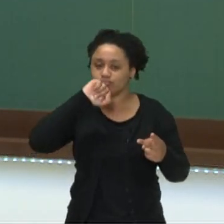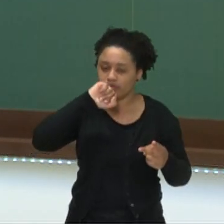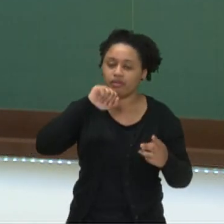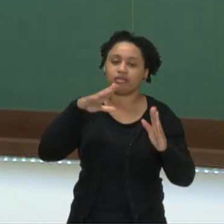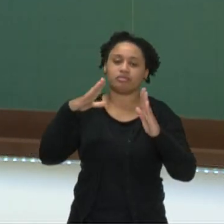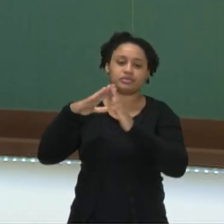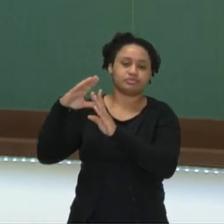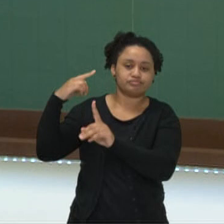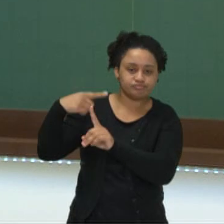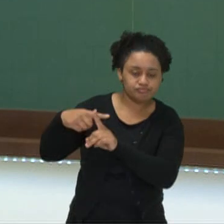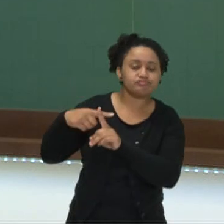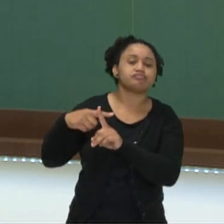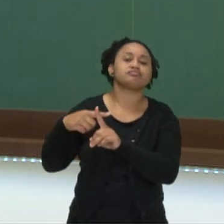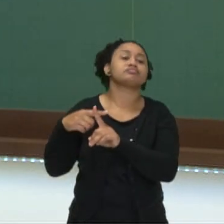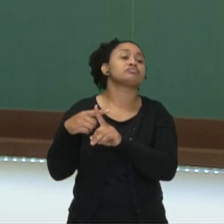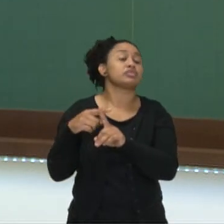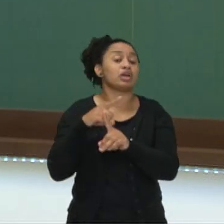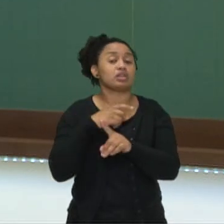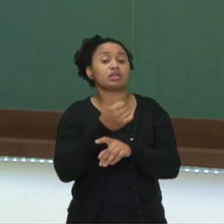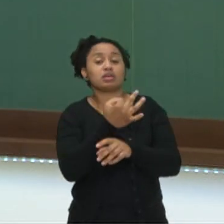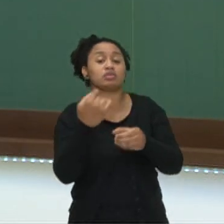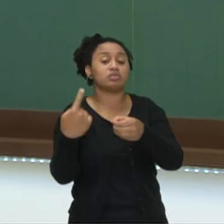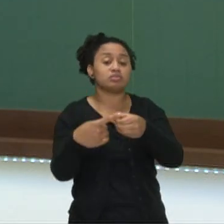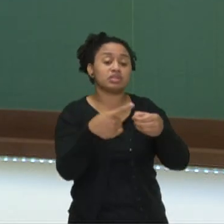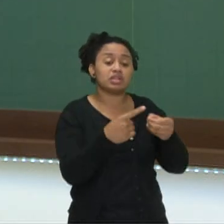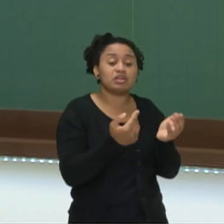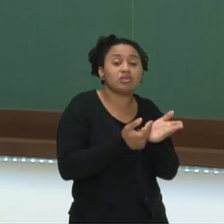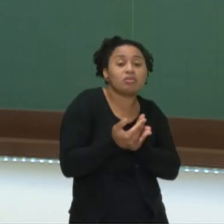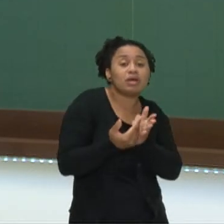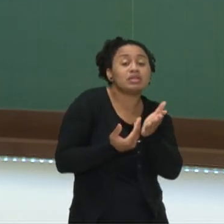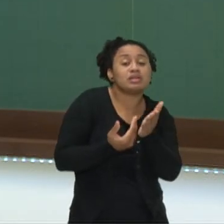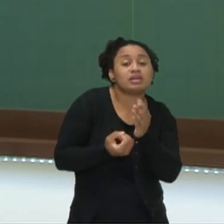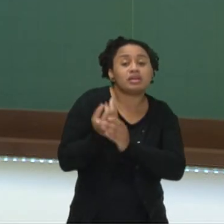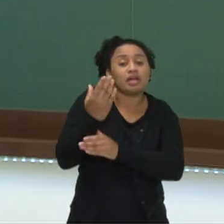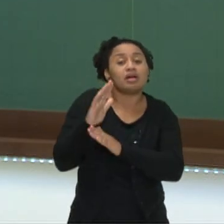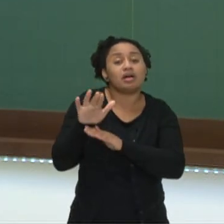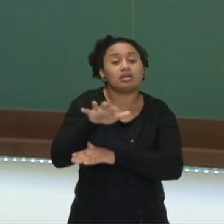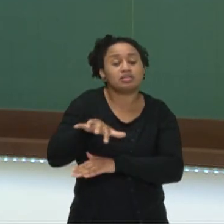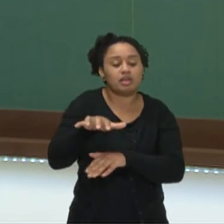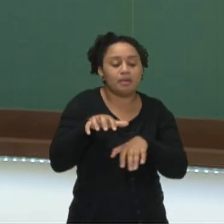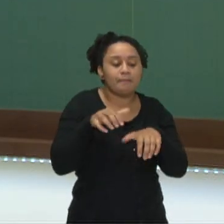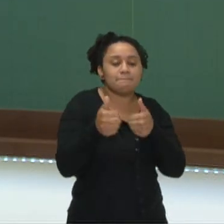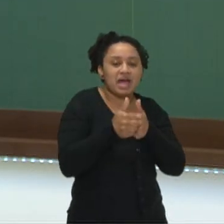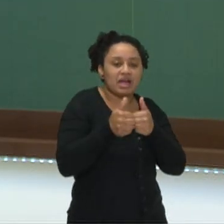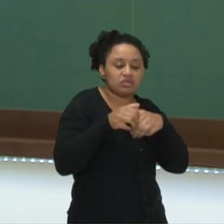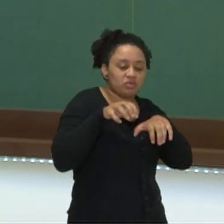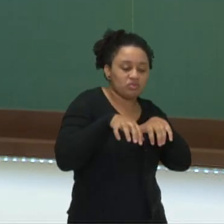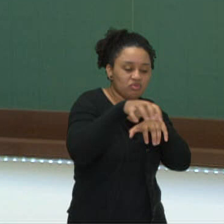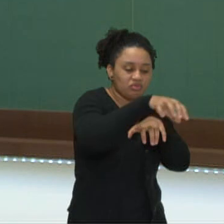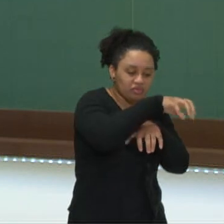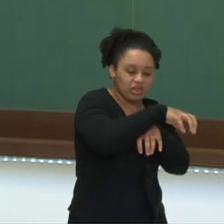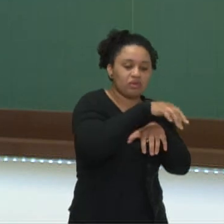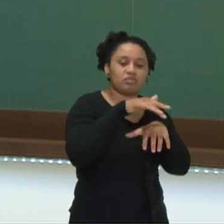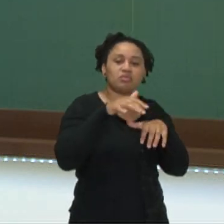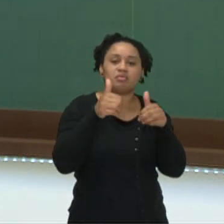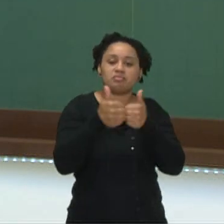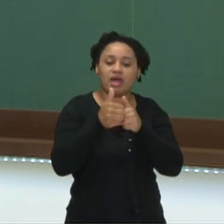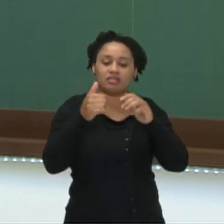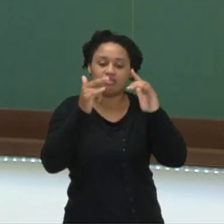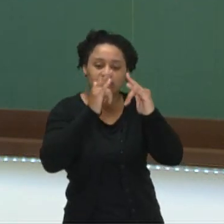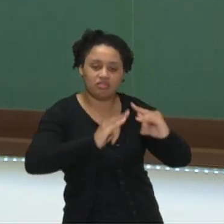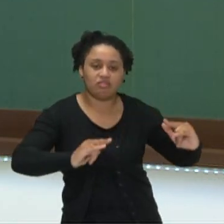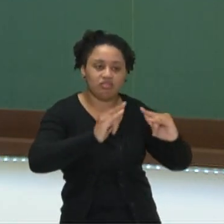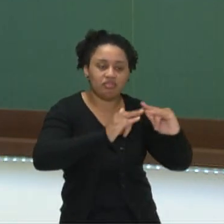né? Algumas cidades vão começar a surgir nesse contexto, ali próximo dos feudos, próximo de feiras, né? De